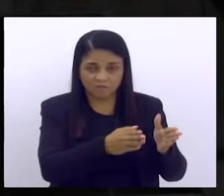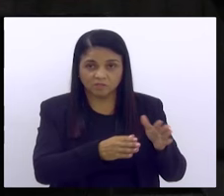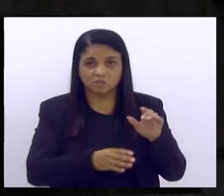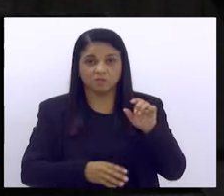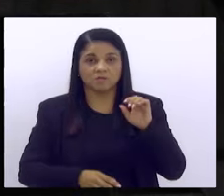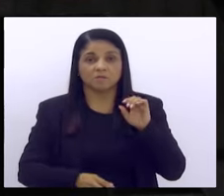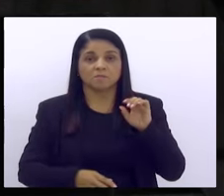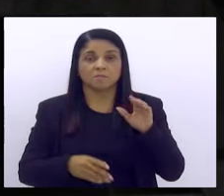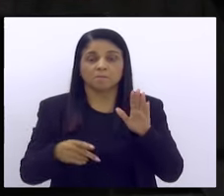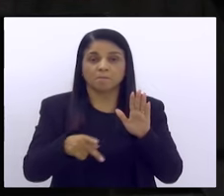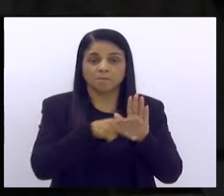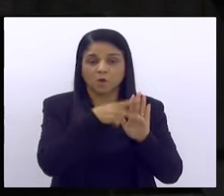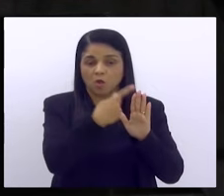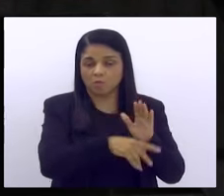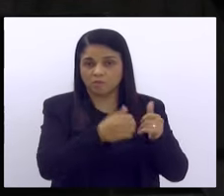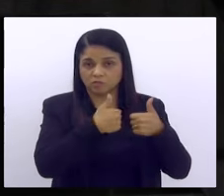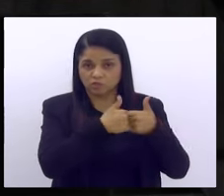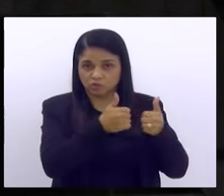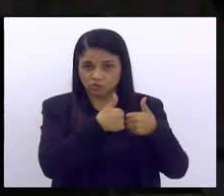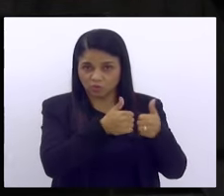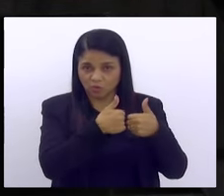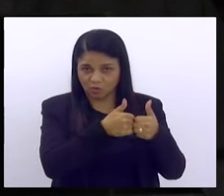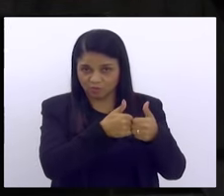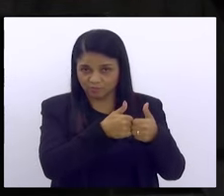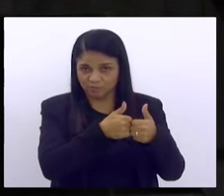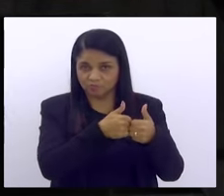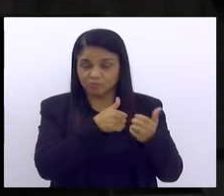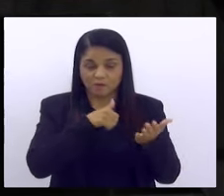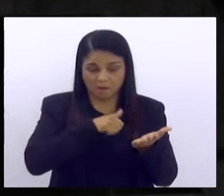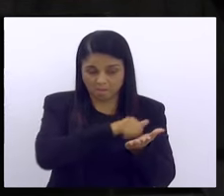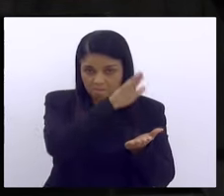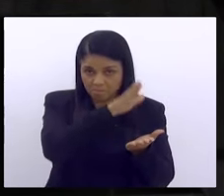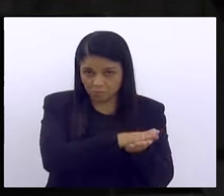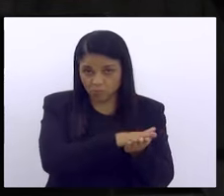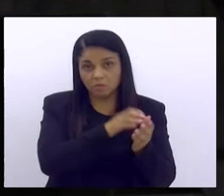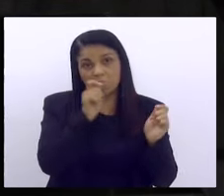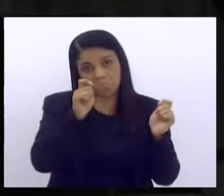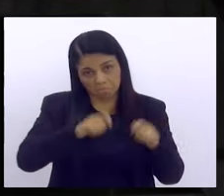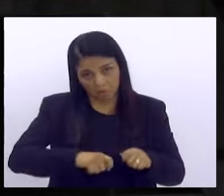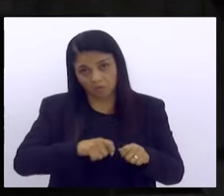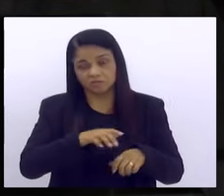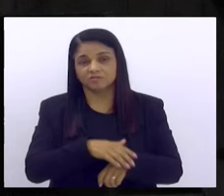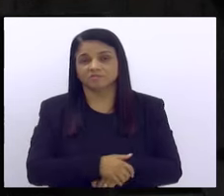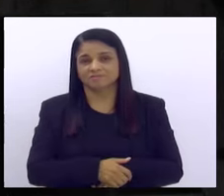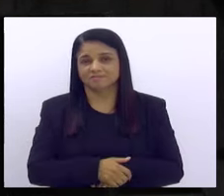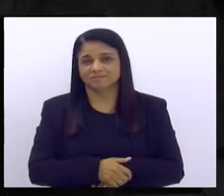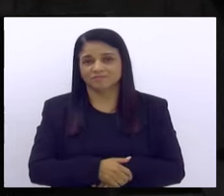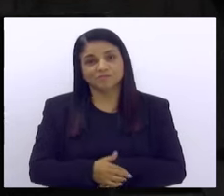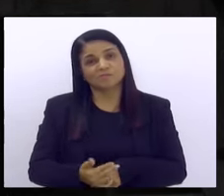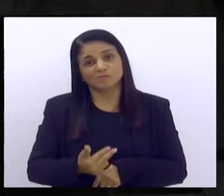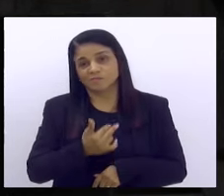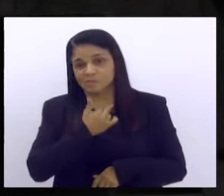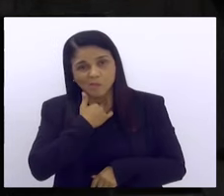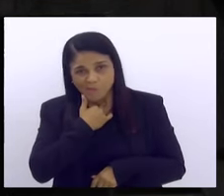com a finalidade de aplicar autuações aos infratores, é legal. O que não é